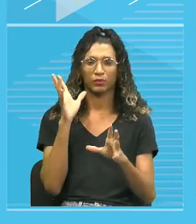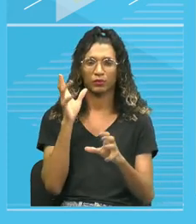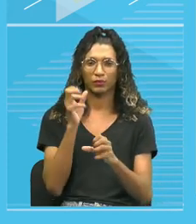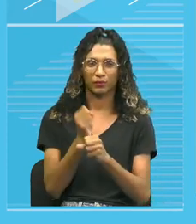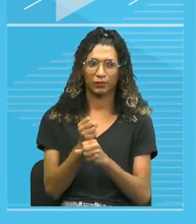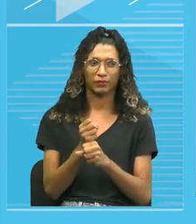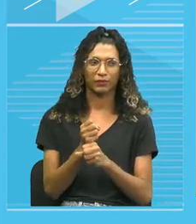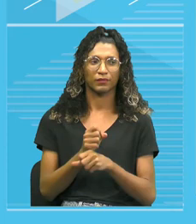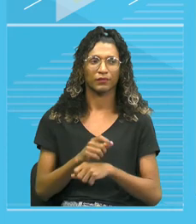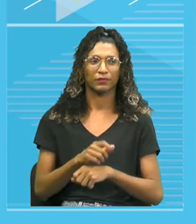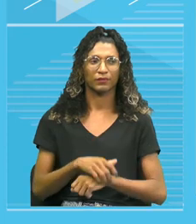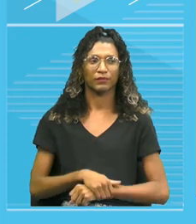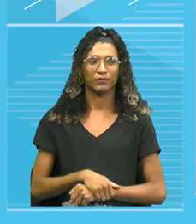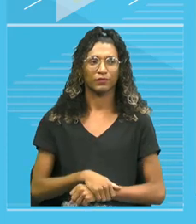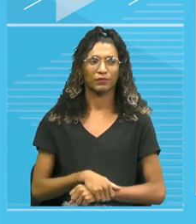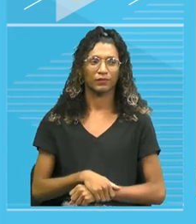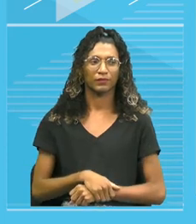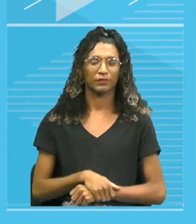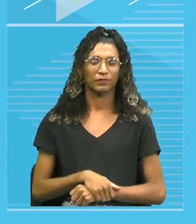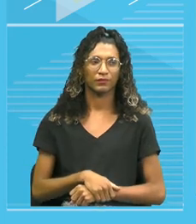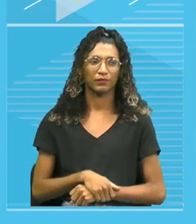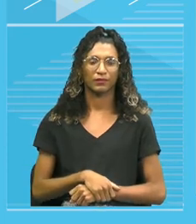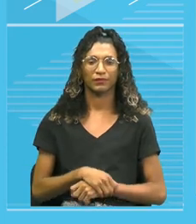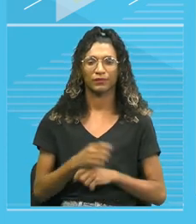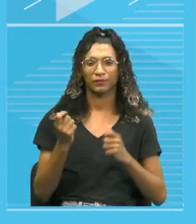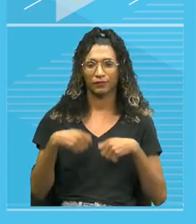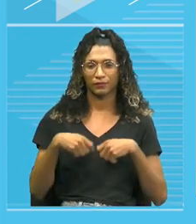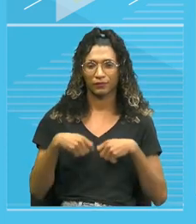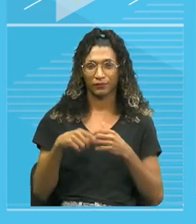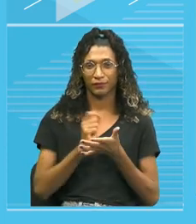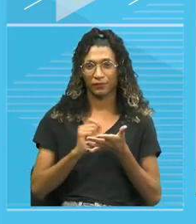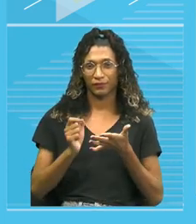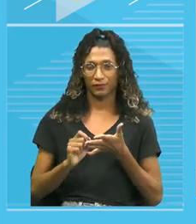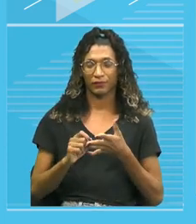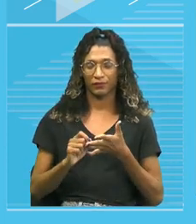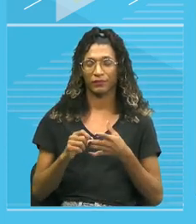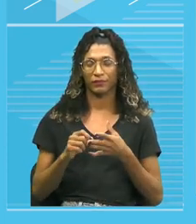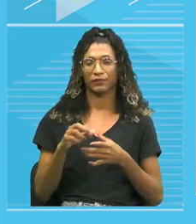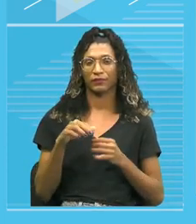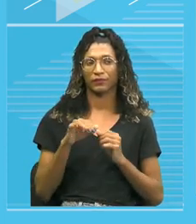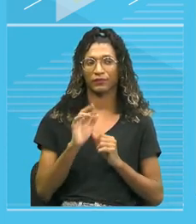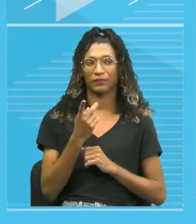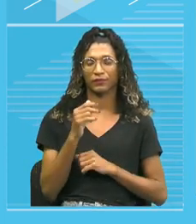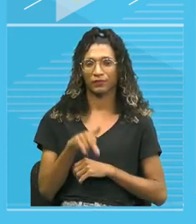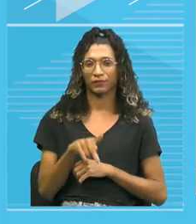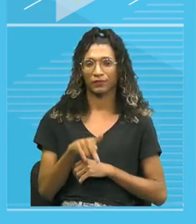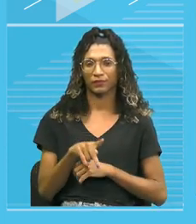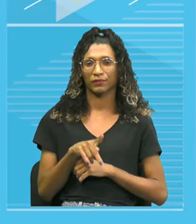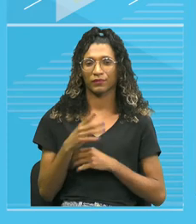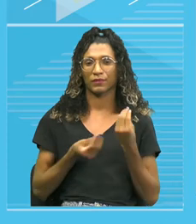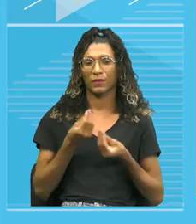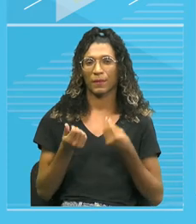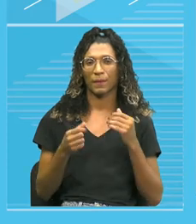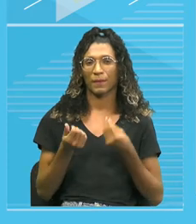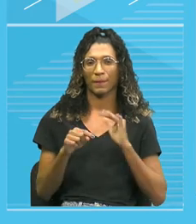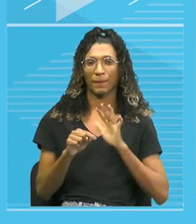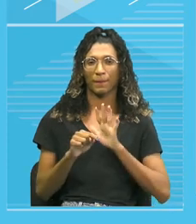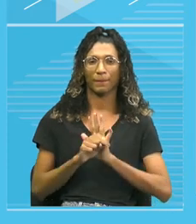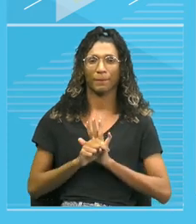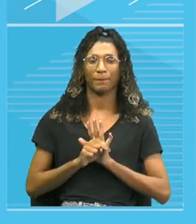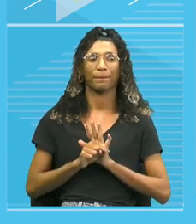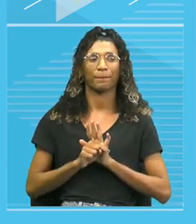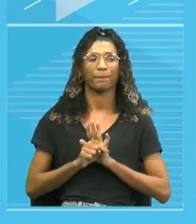188,2 show então vamos escrever primeiros produtos vai ficar menos